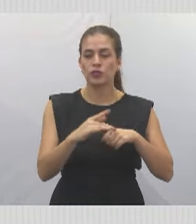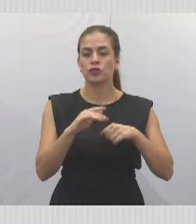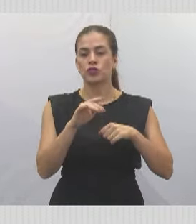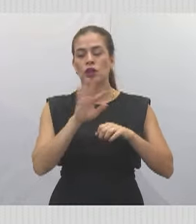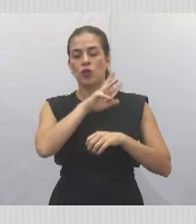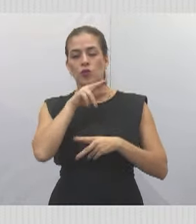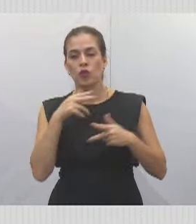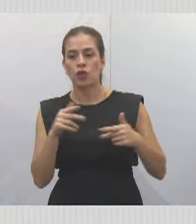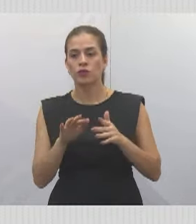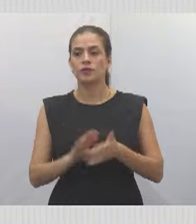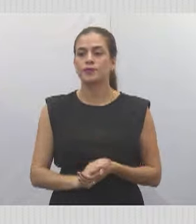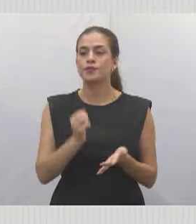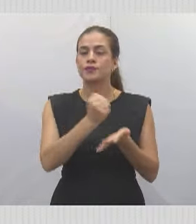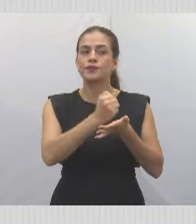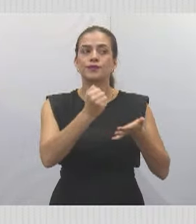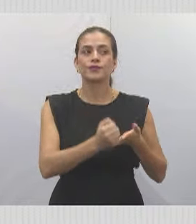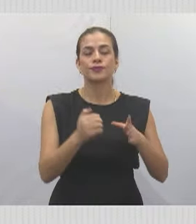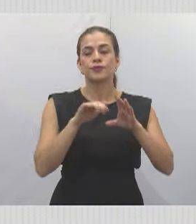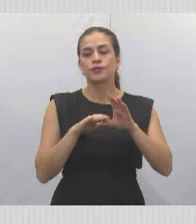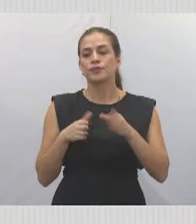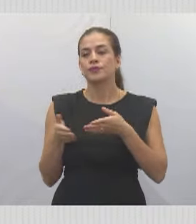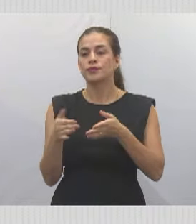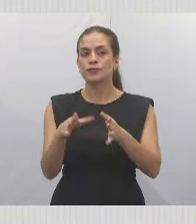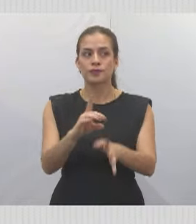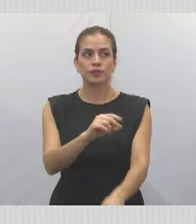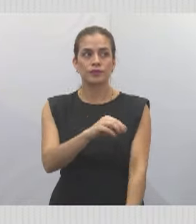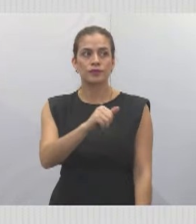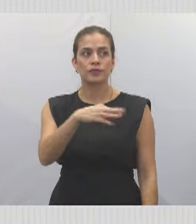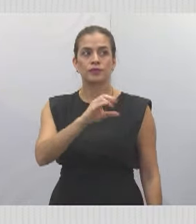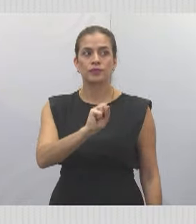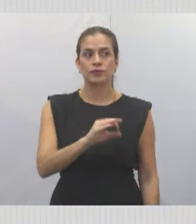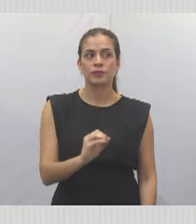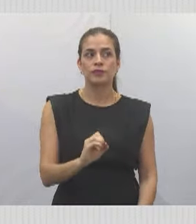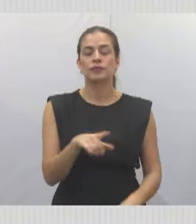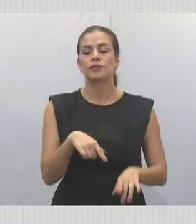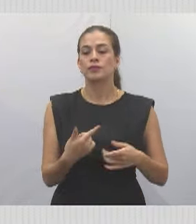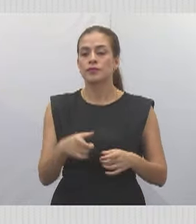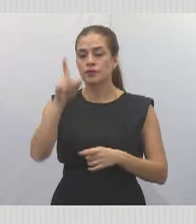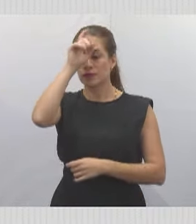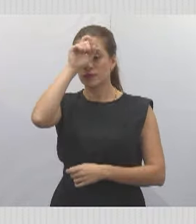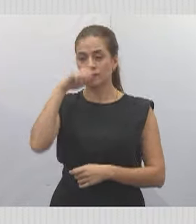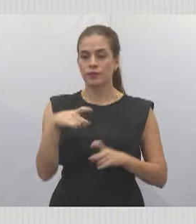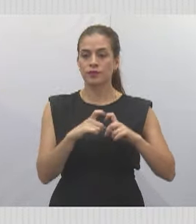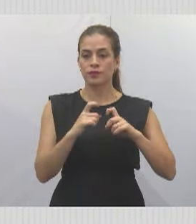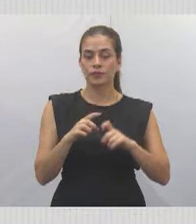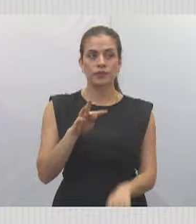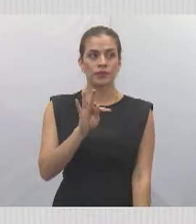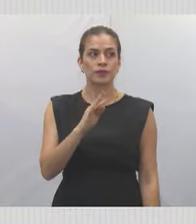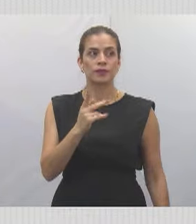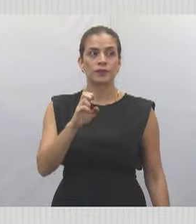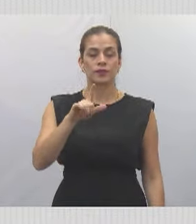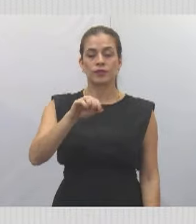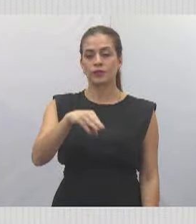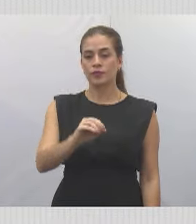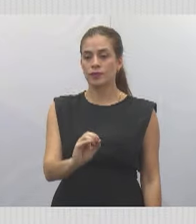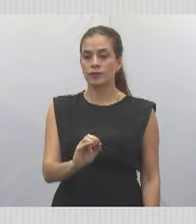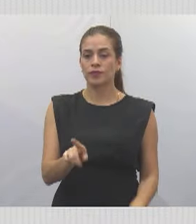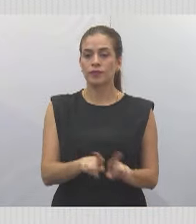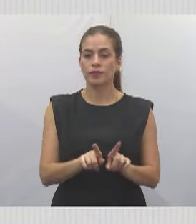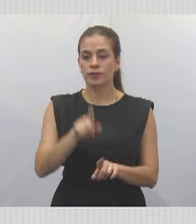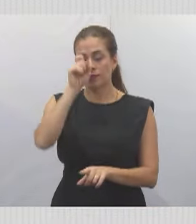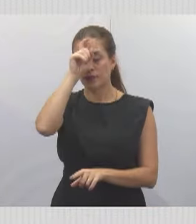Temos a Sociedade Beneficente Caminho de Damasco, na gestão e operacionalização da UPA Dr. Telmo de Almeida Cruz, o Hospital e Maternidade Terezinha de Jesus,